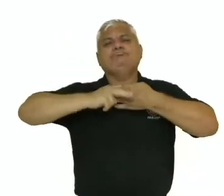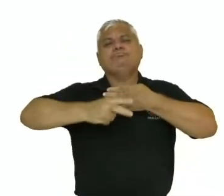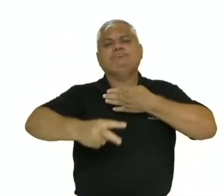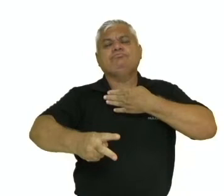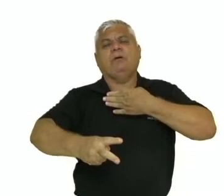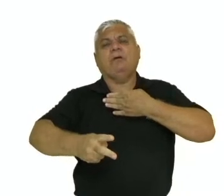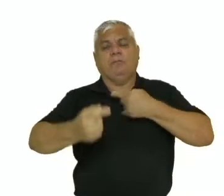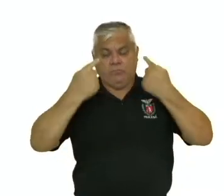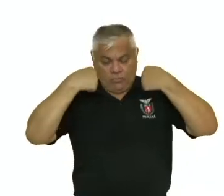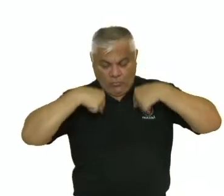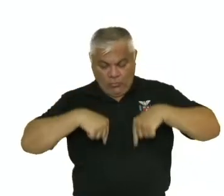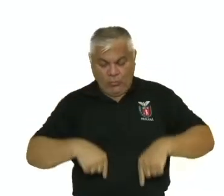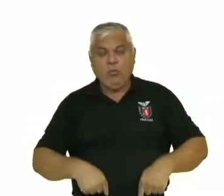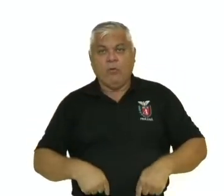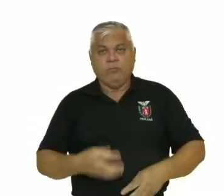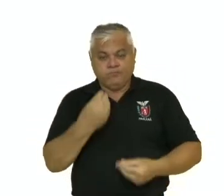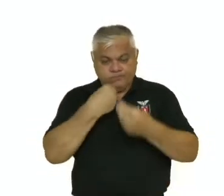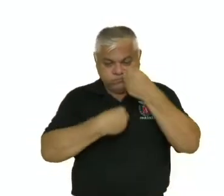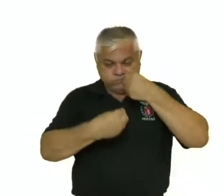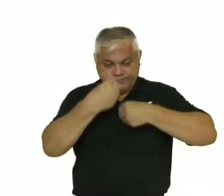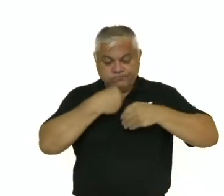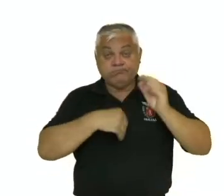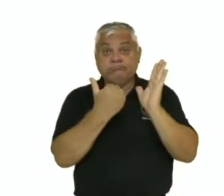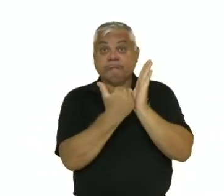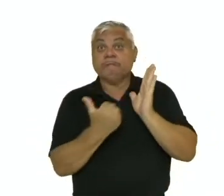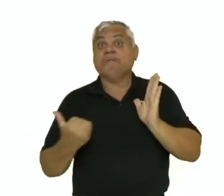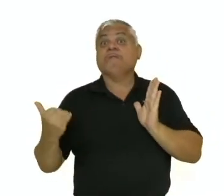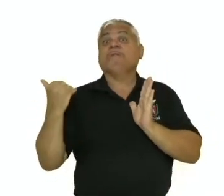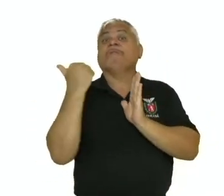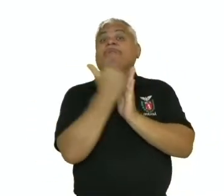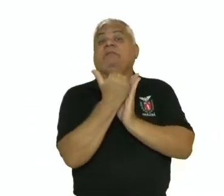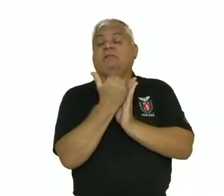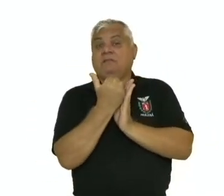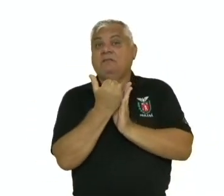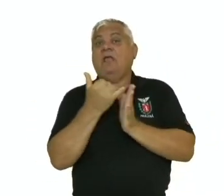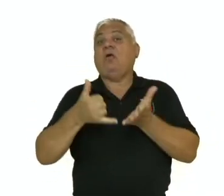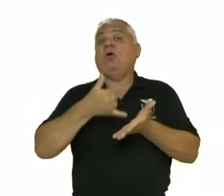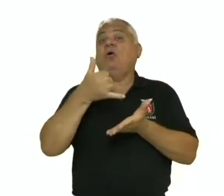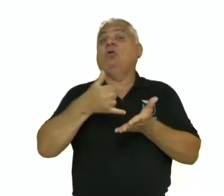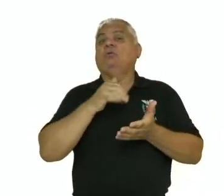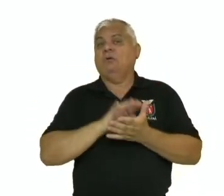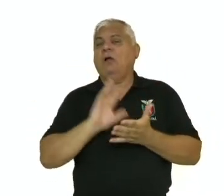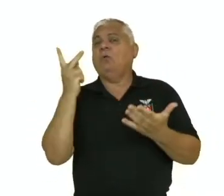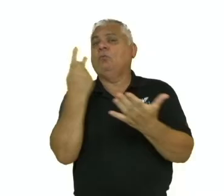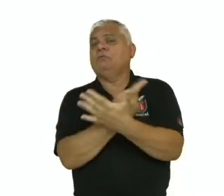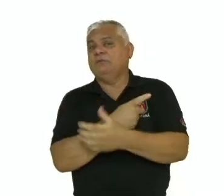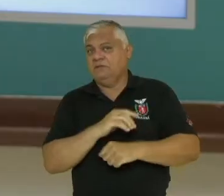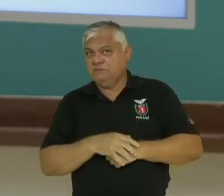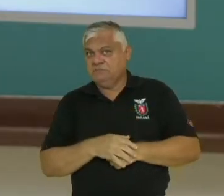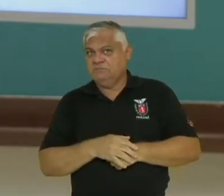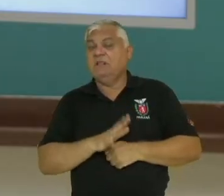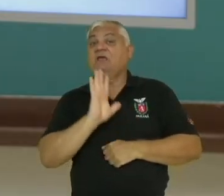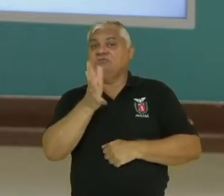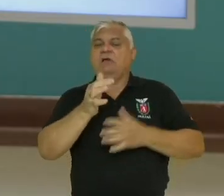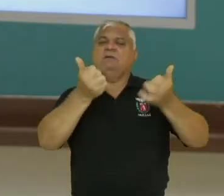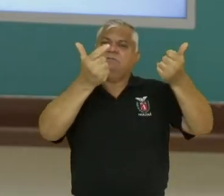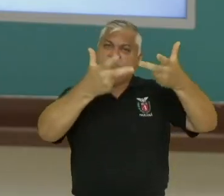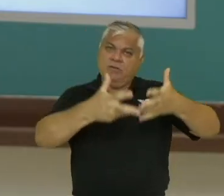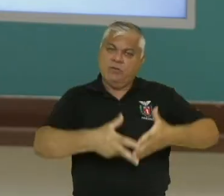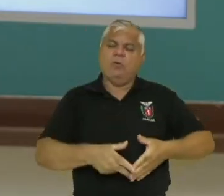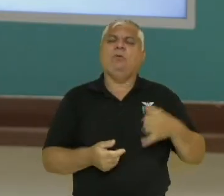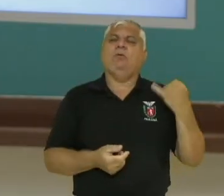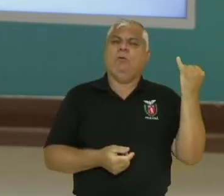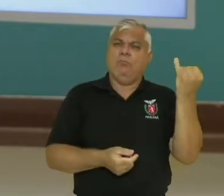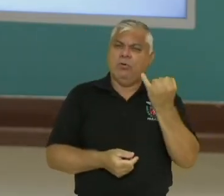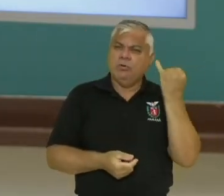o organismo se consumirmos exageradamente alimentos ricos em lipídios? Então, nós já conversamos que é importante na